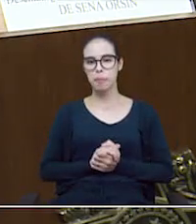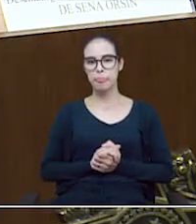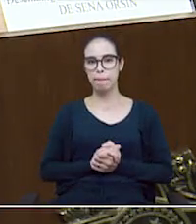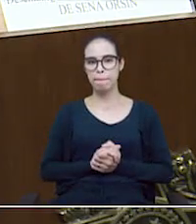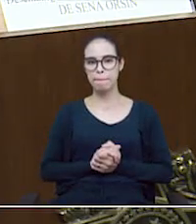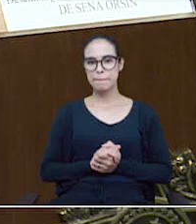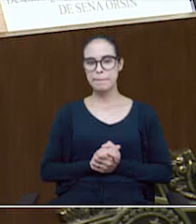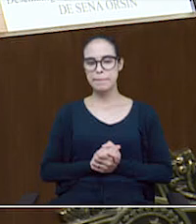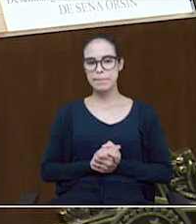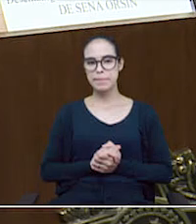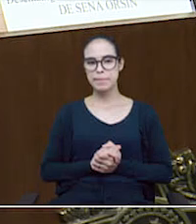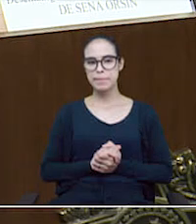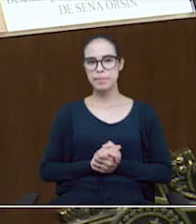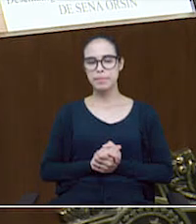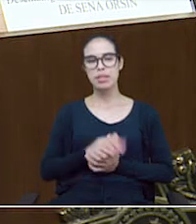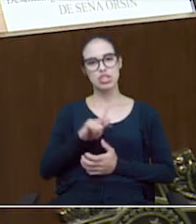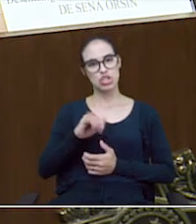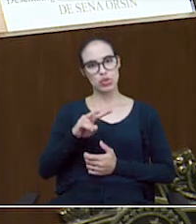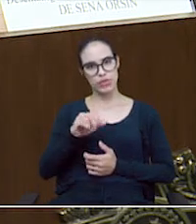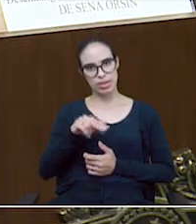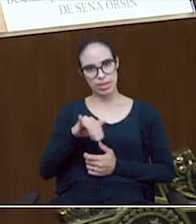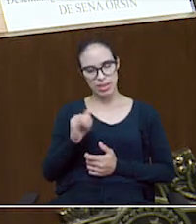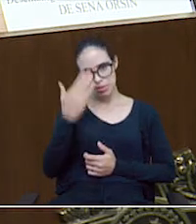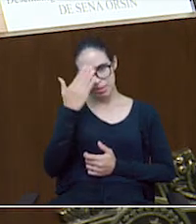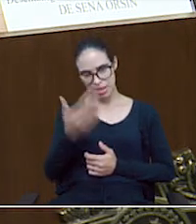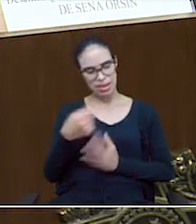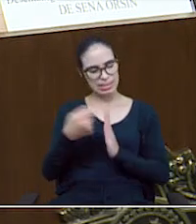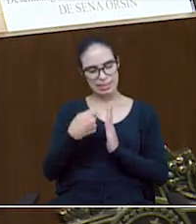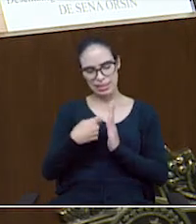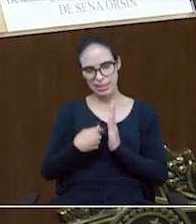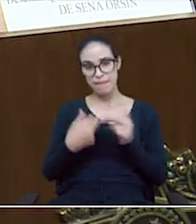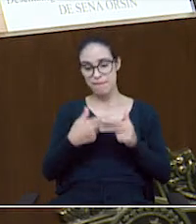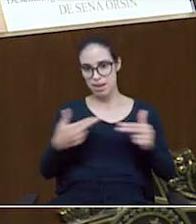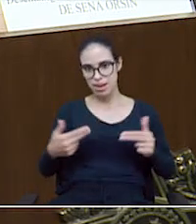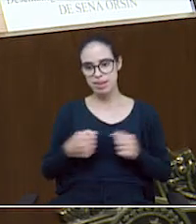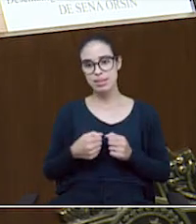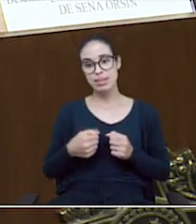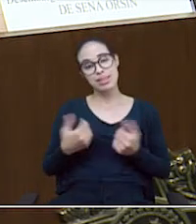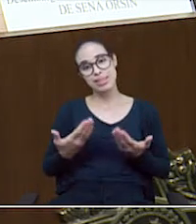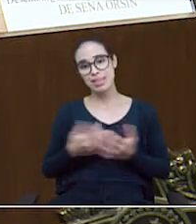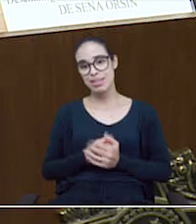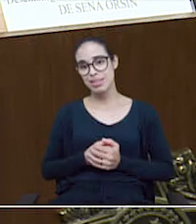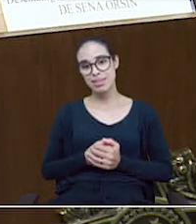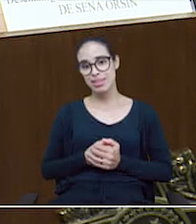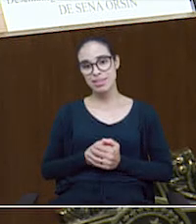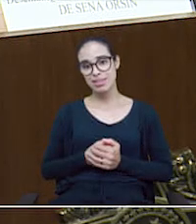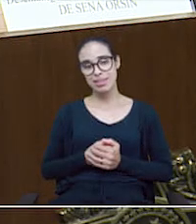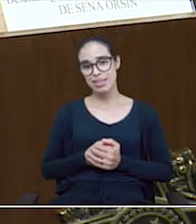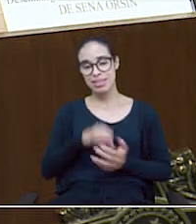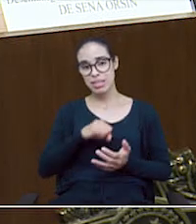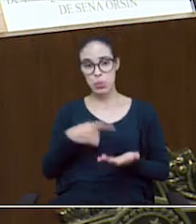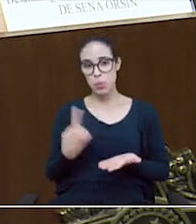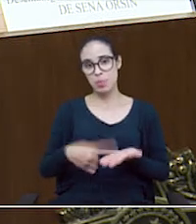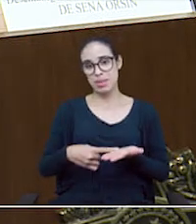Conselheiro Giovanni, muito obrigada. Fiz várias anotações aqui e nem se a gente tivesse combinado, né? Porque uma das perguntas